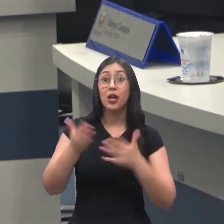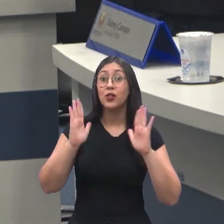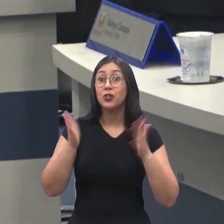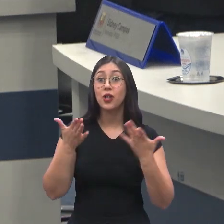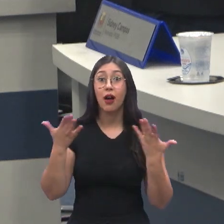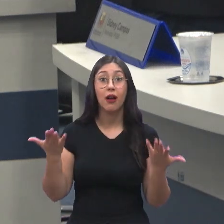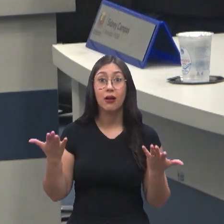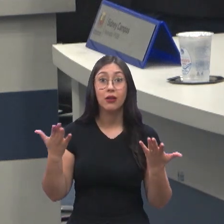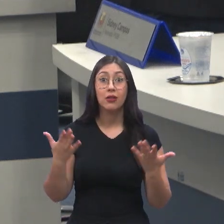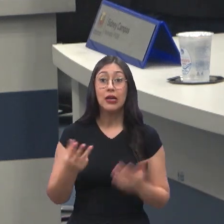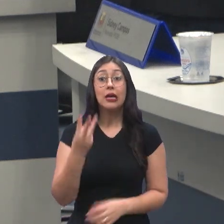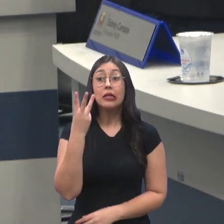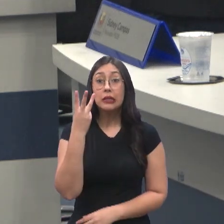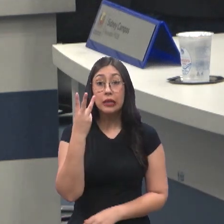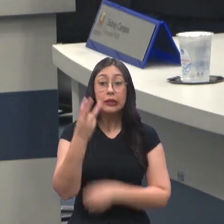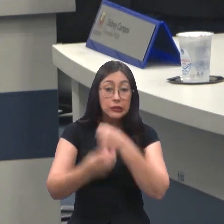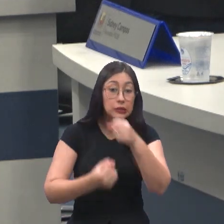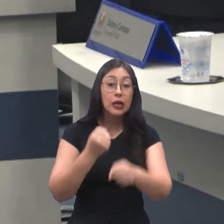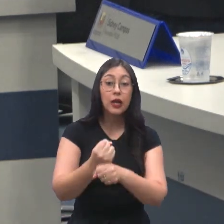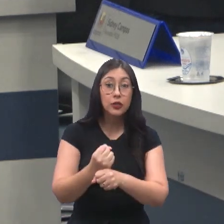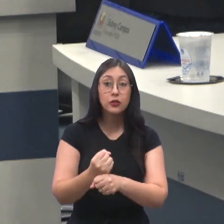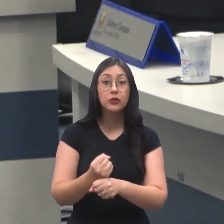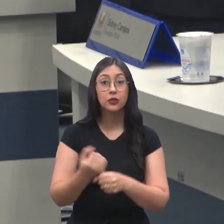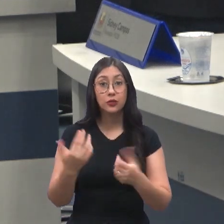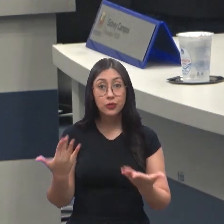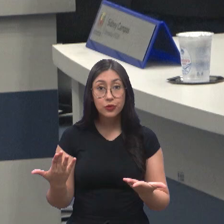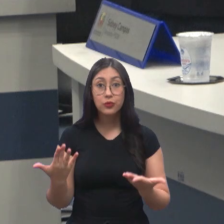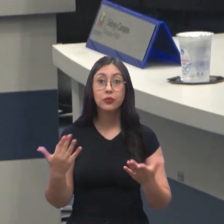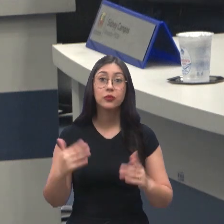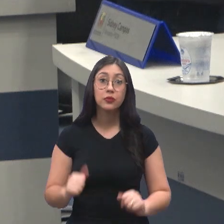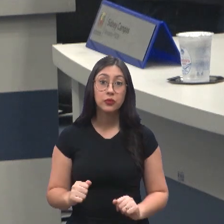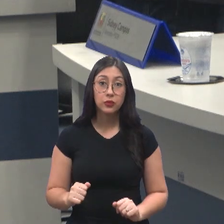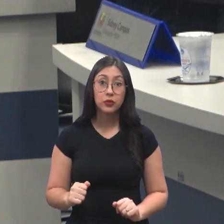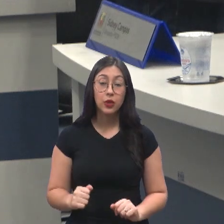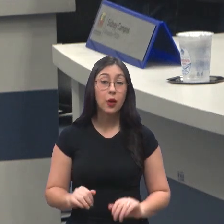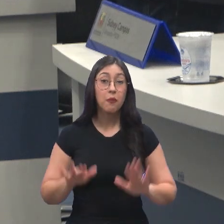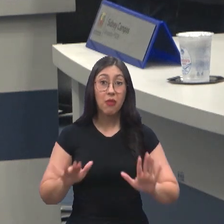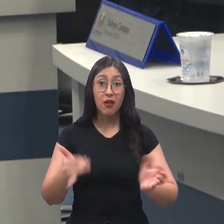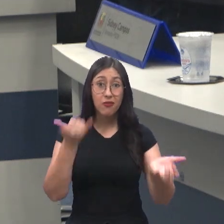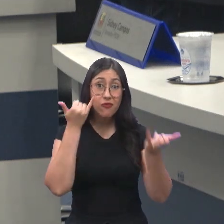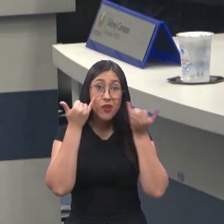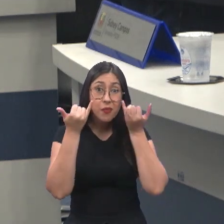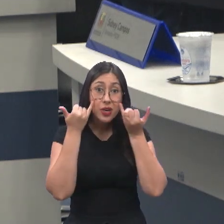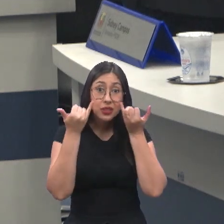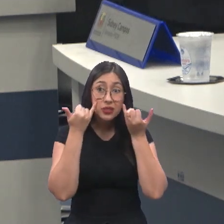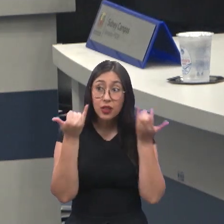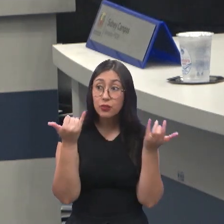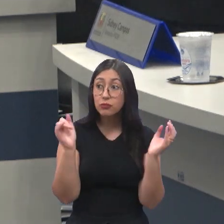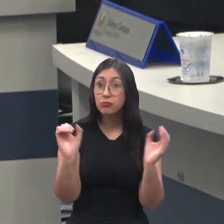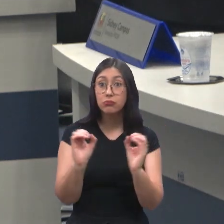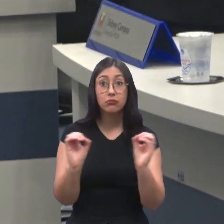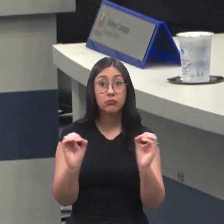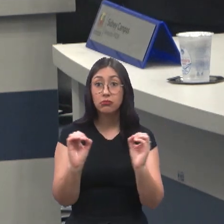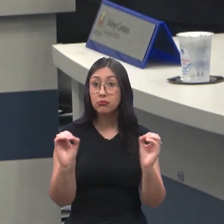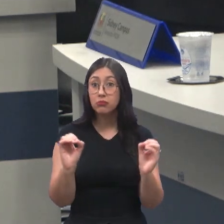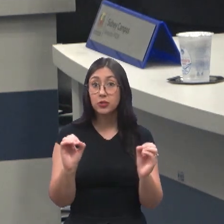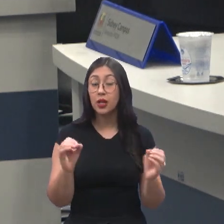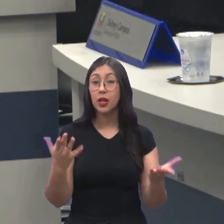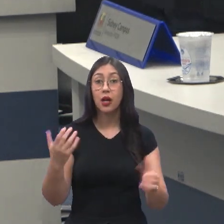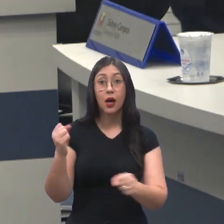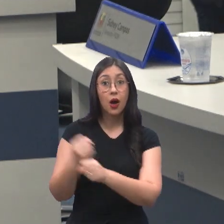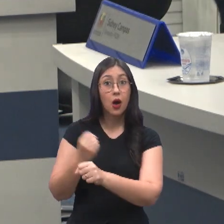de 3 anos, muito mais. E nós não temos informação o porquê que essa obra está parada. Inclusive, a obra